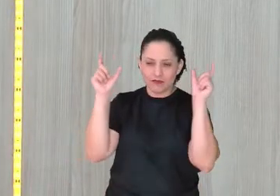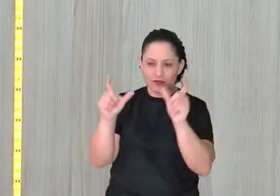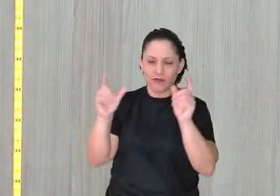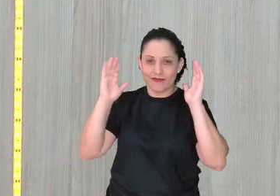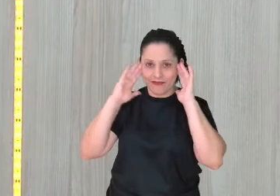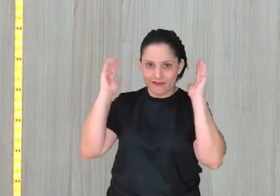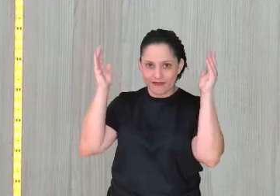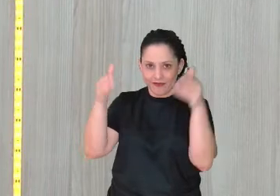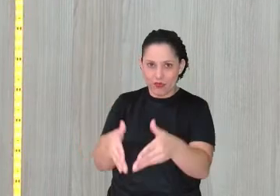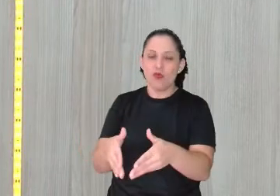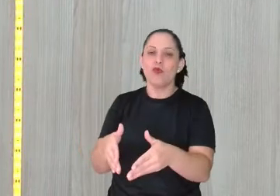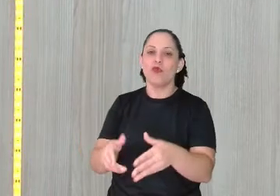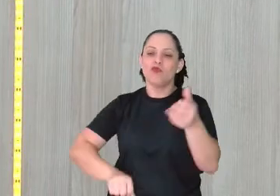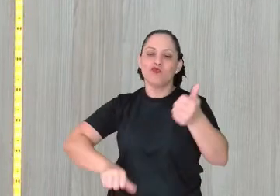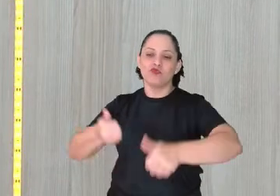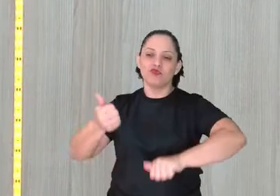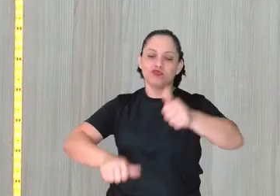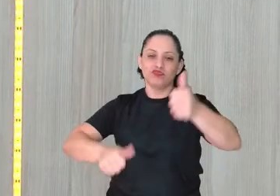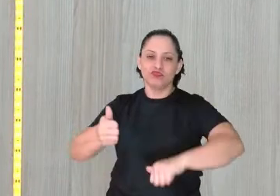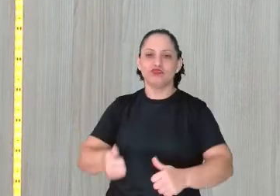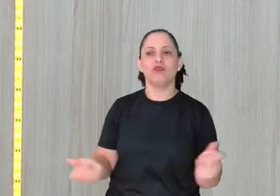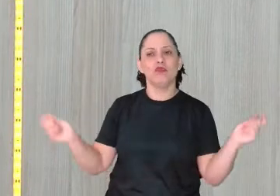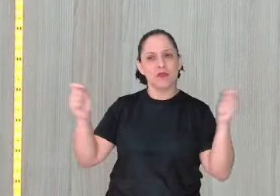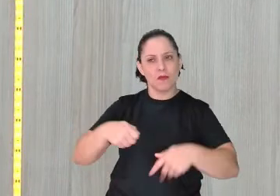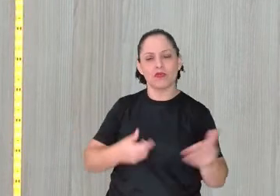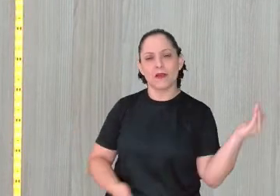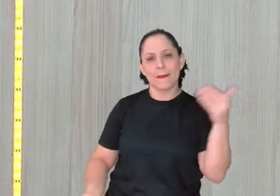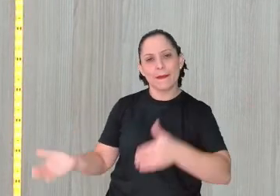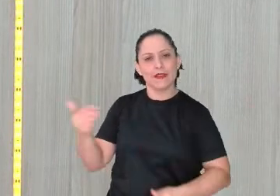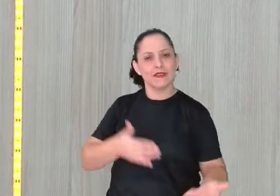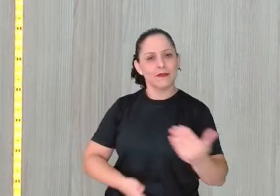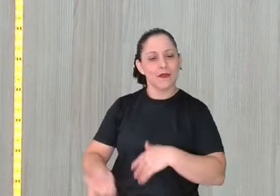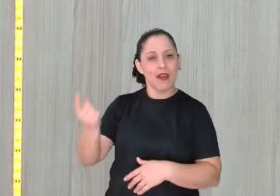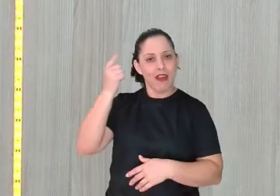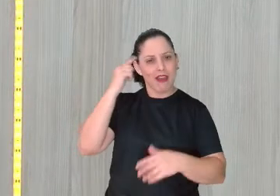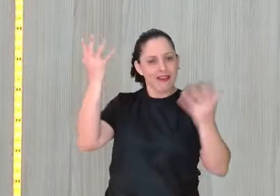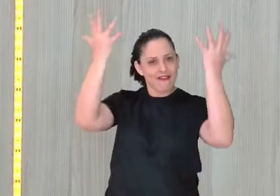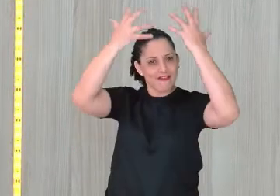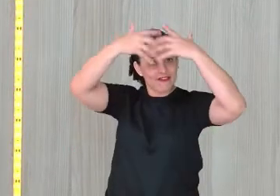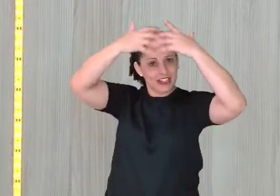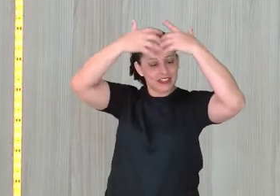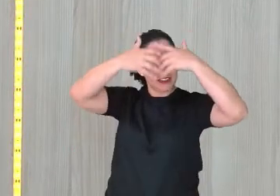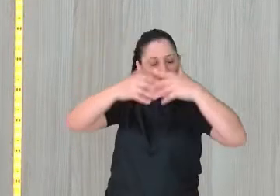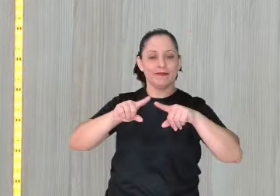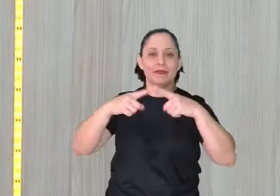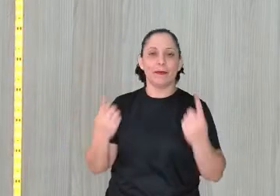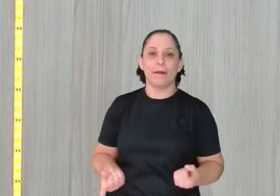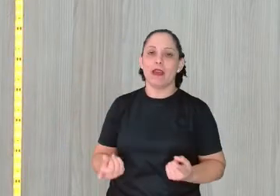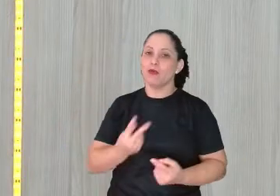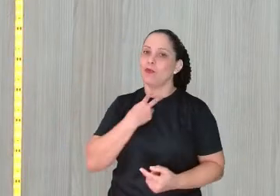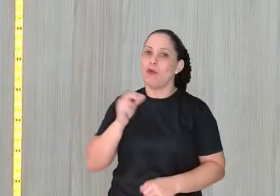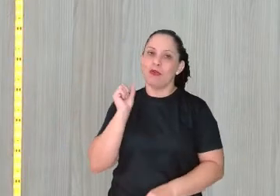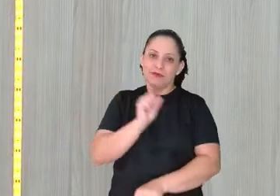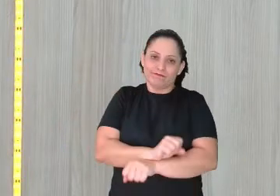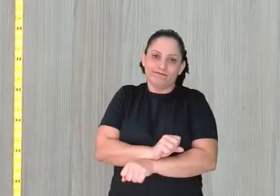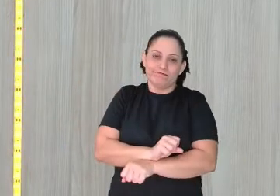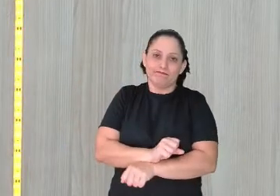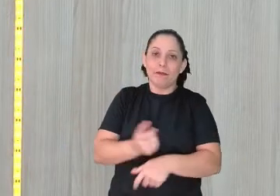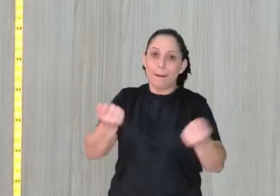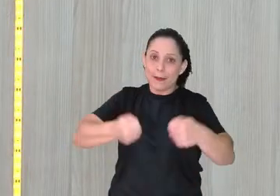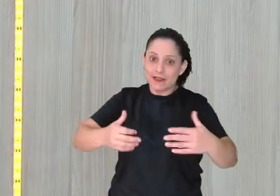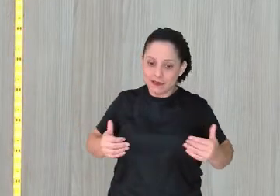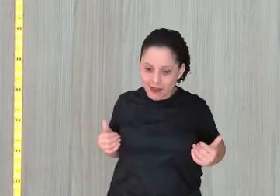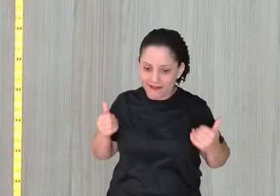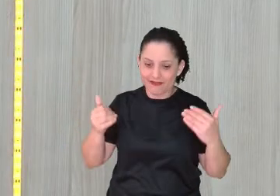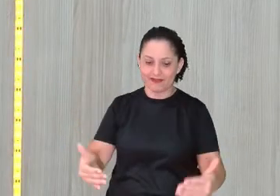a gente possa se engajar, que a gente possa refletir, a gente também não toma muita atitude, né, não avança. Então,